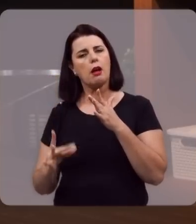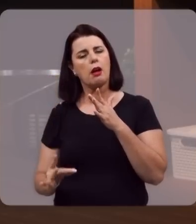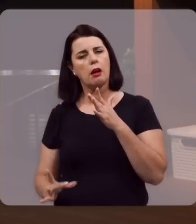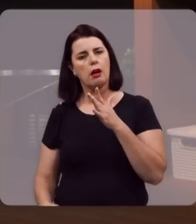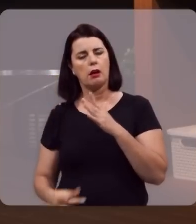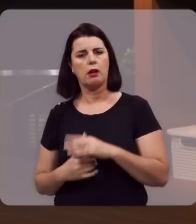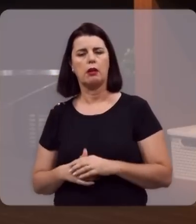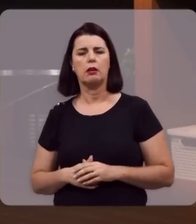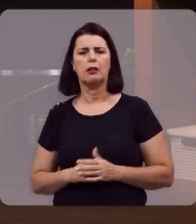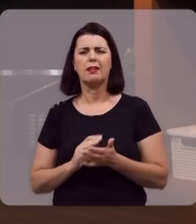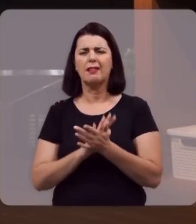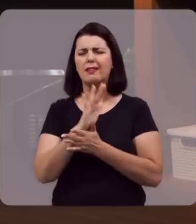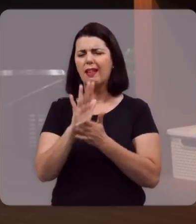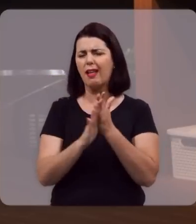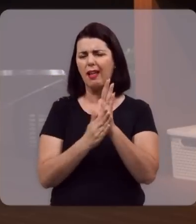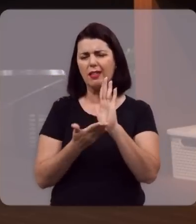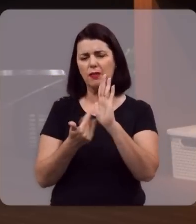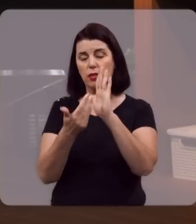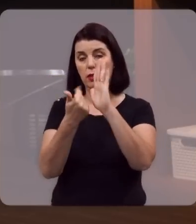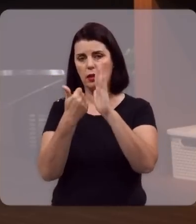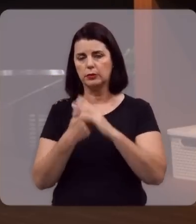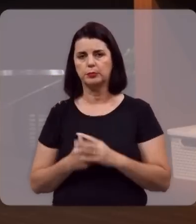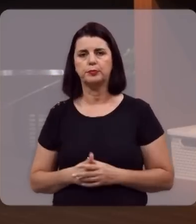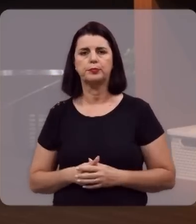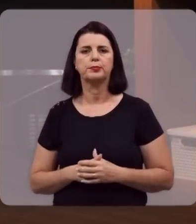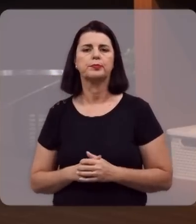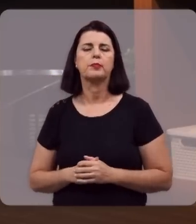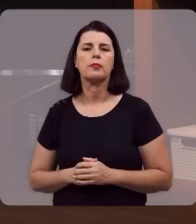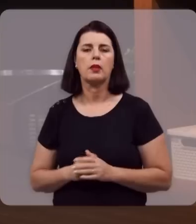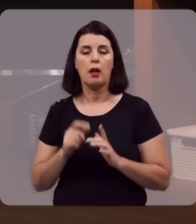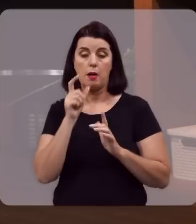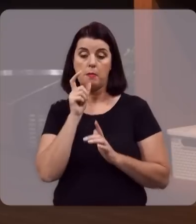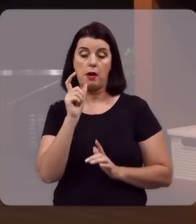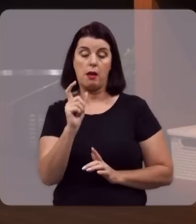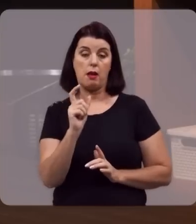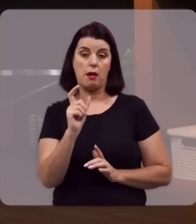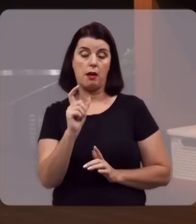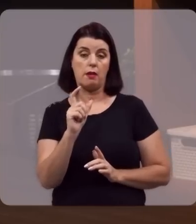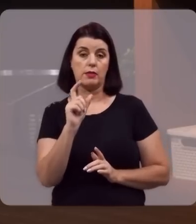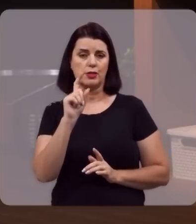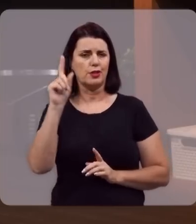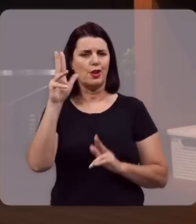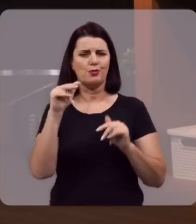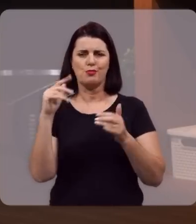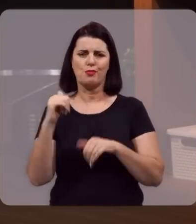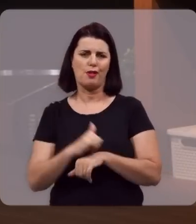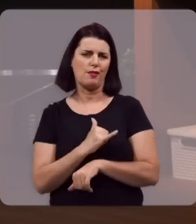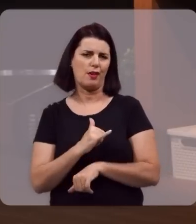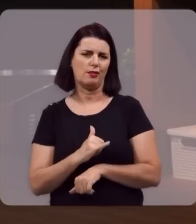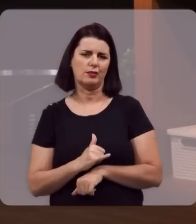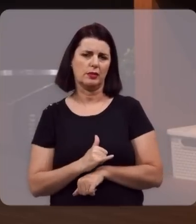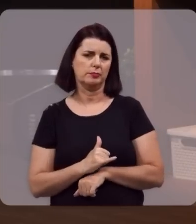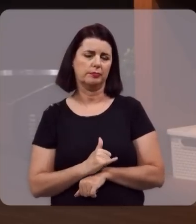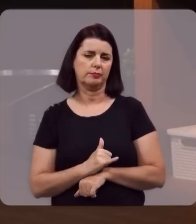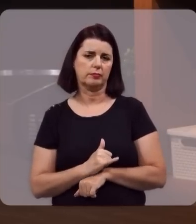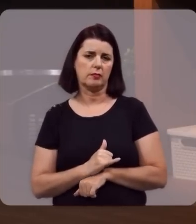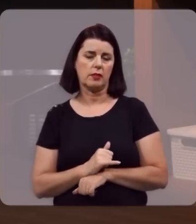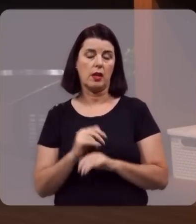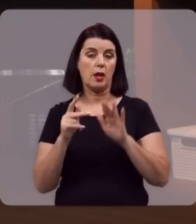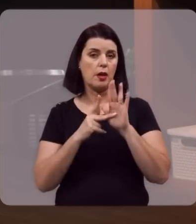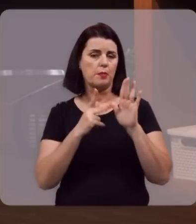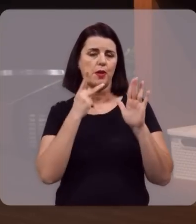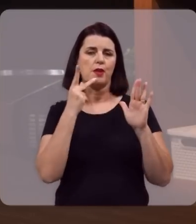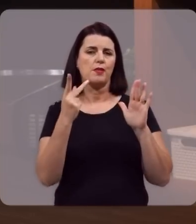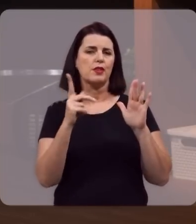rigorosamente. Nenhum tio pode cair. A palavra de Deus não pode falhar. As profecias não